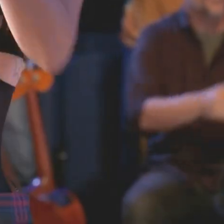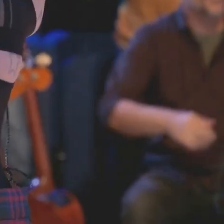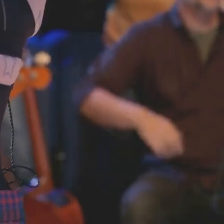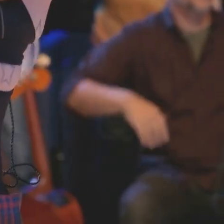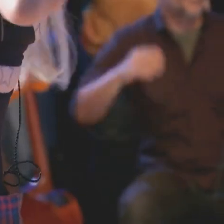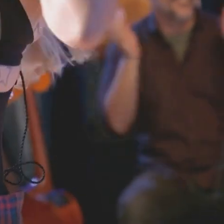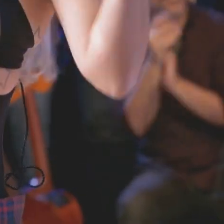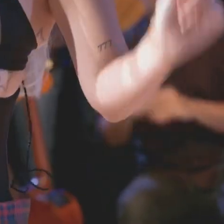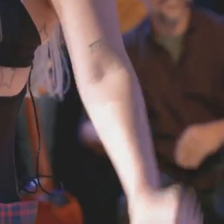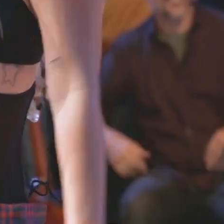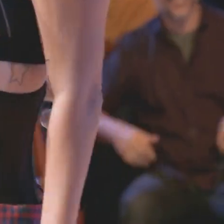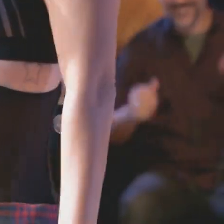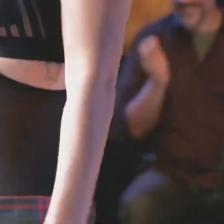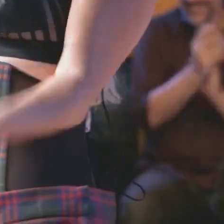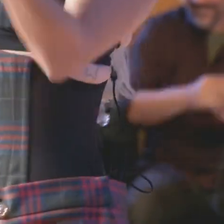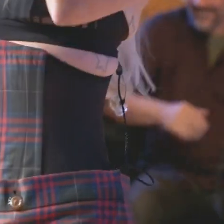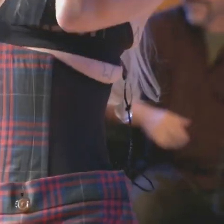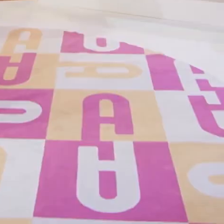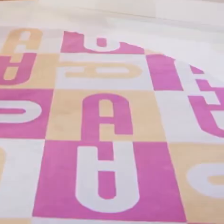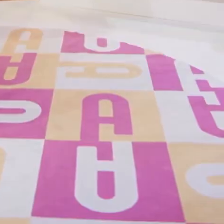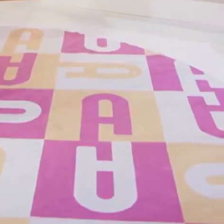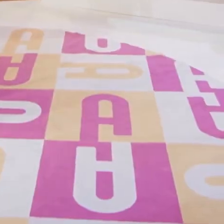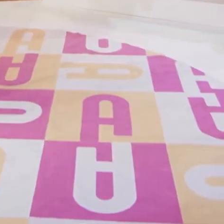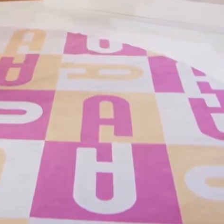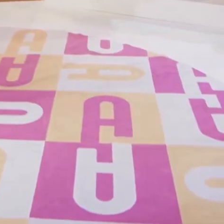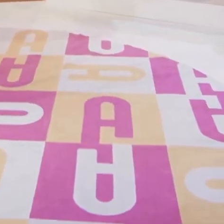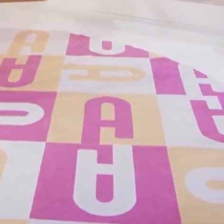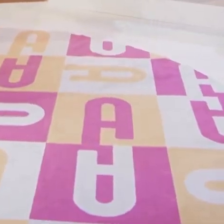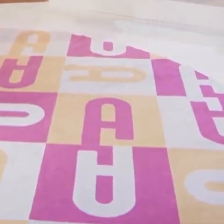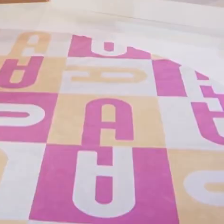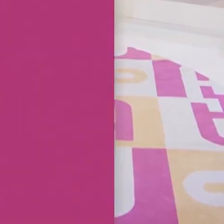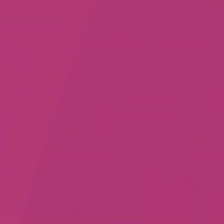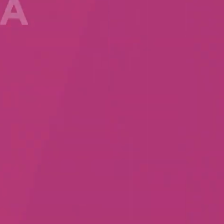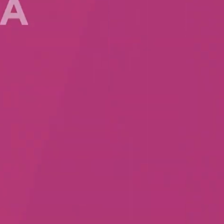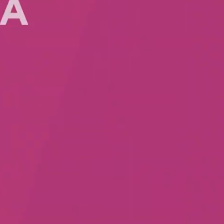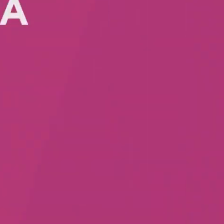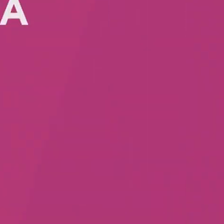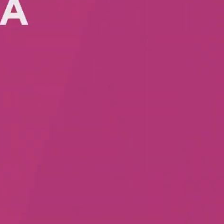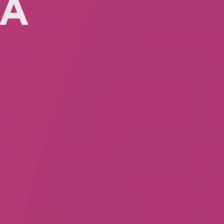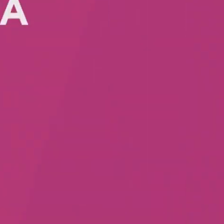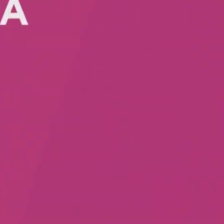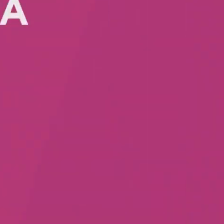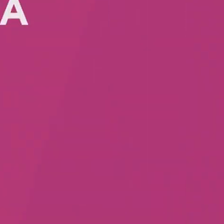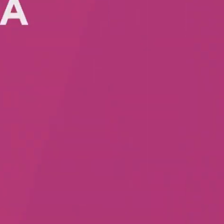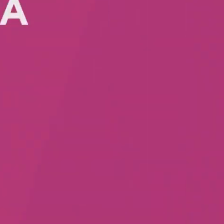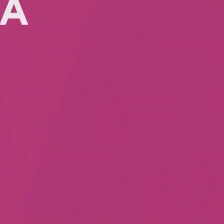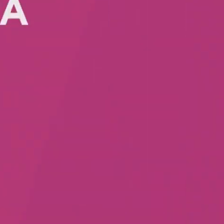rebolar em cima de você. Bem melhor, bem melhor.